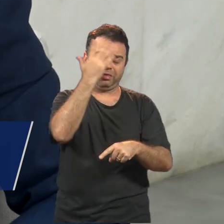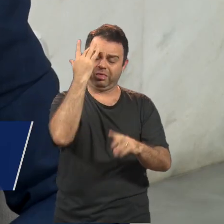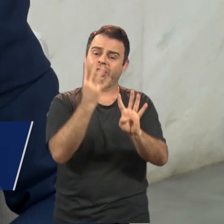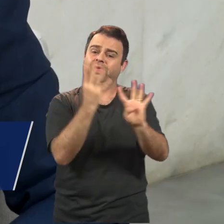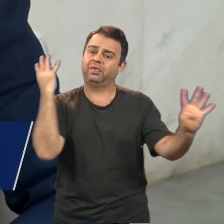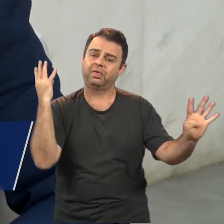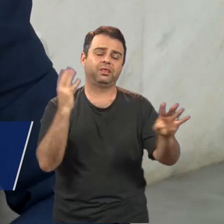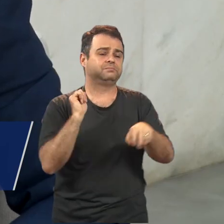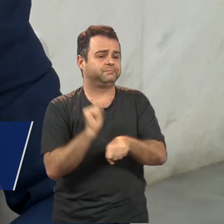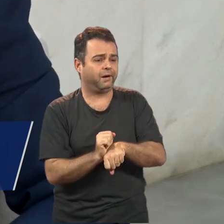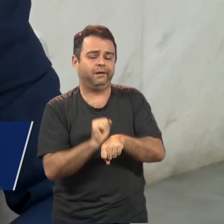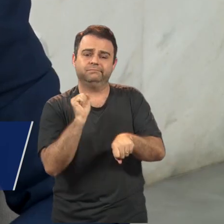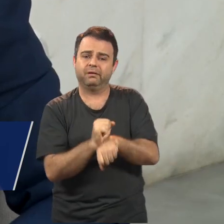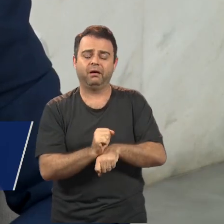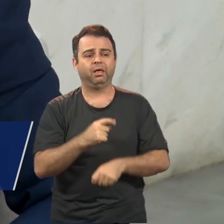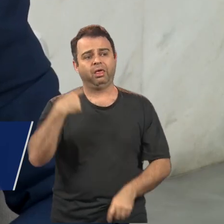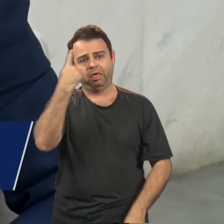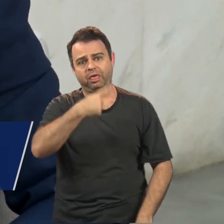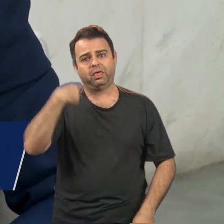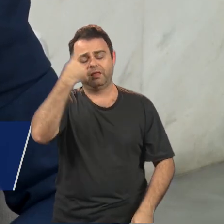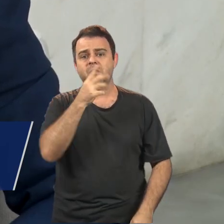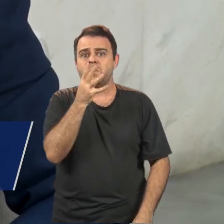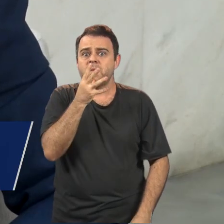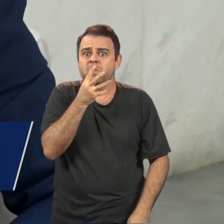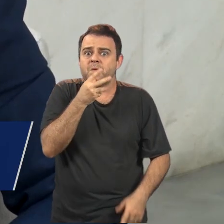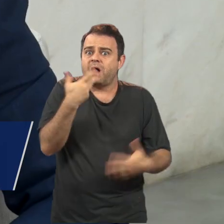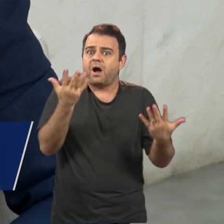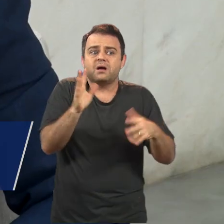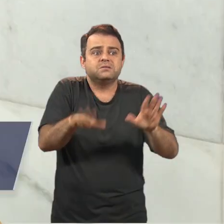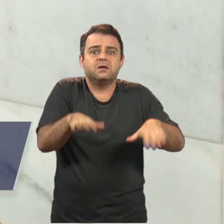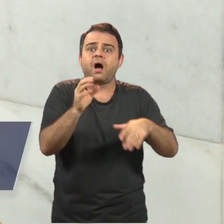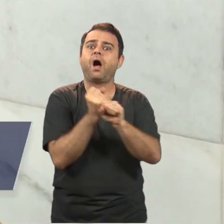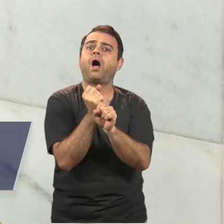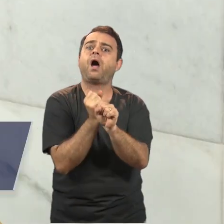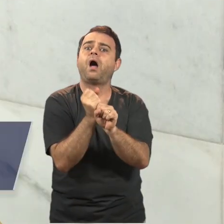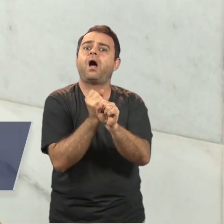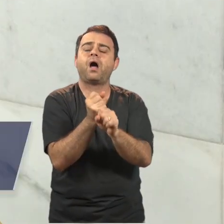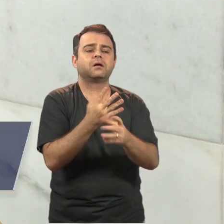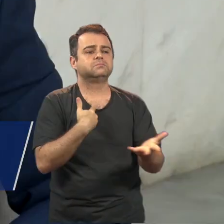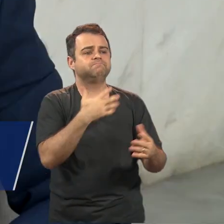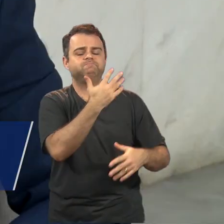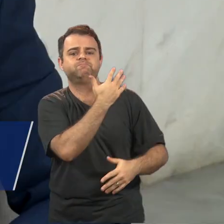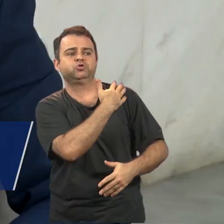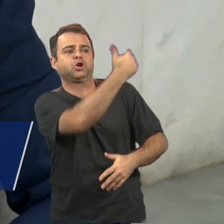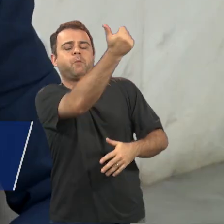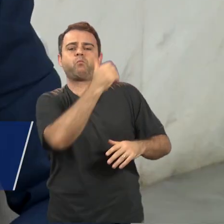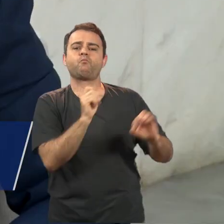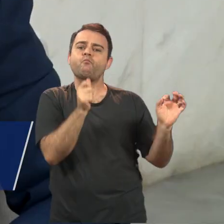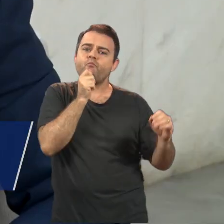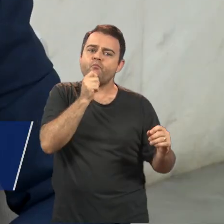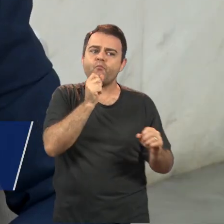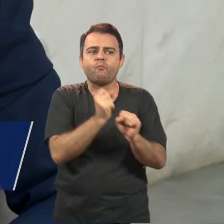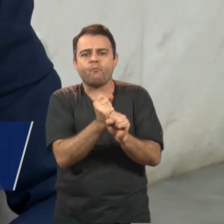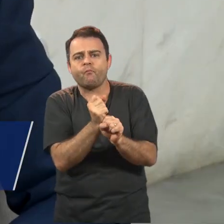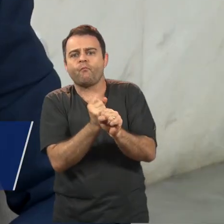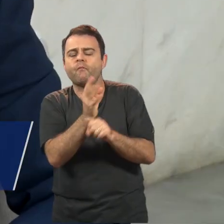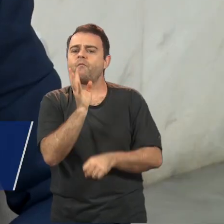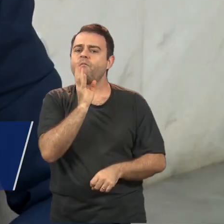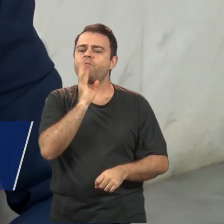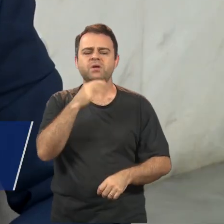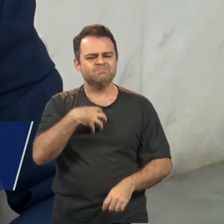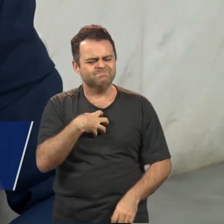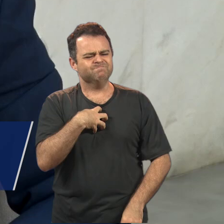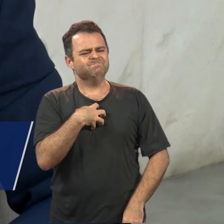que nós recebemos demandas de pessoas que estão aguardando até anos. Então, isso era uma dor que eu também trazia junto